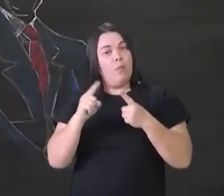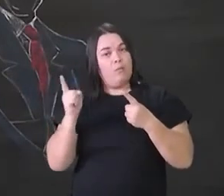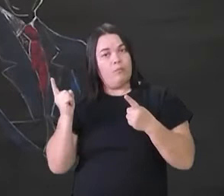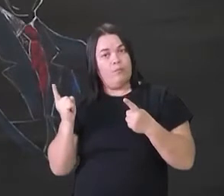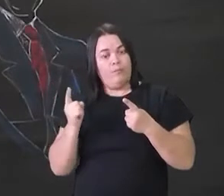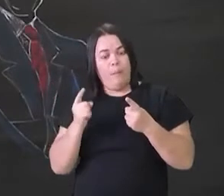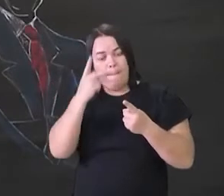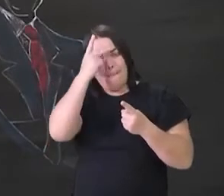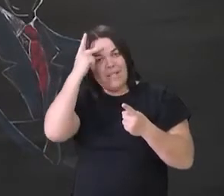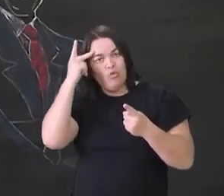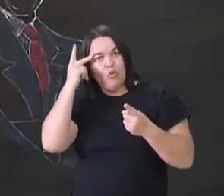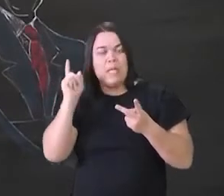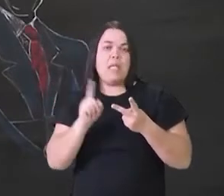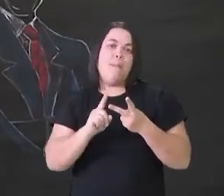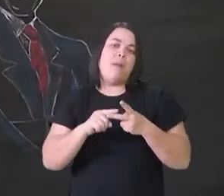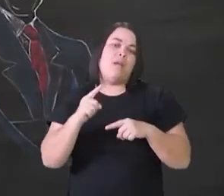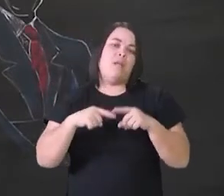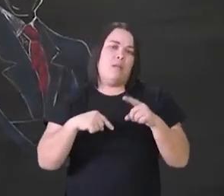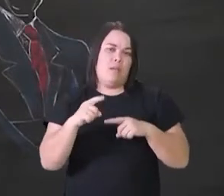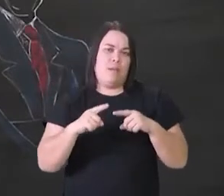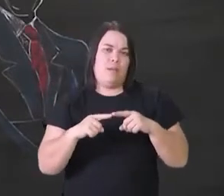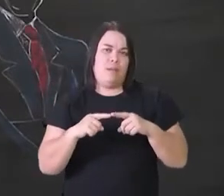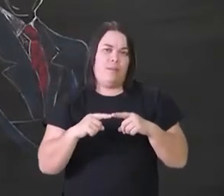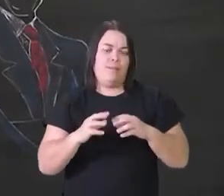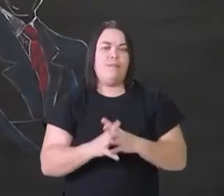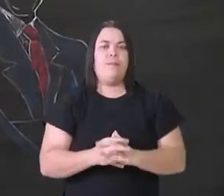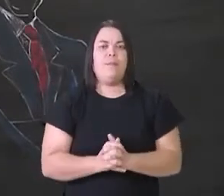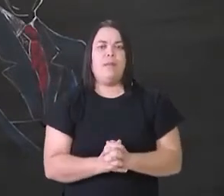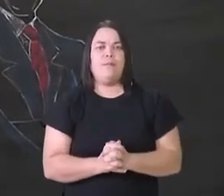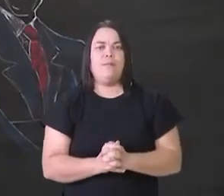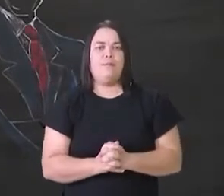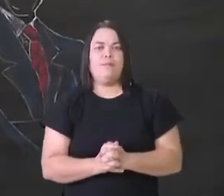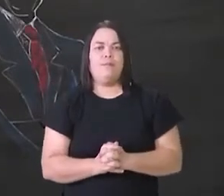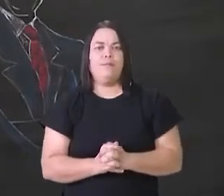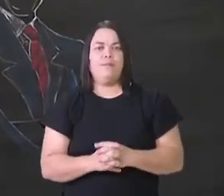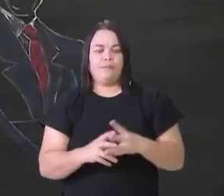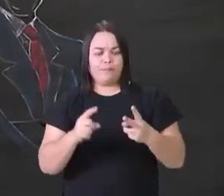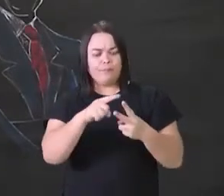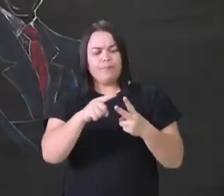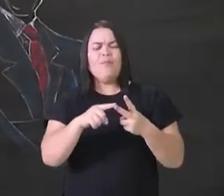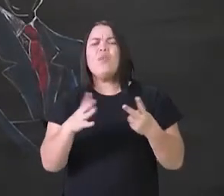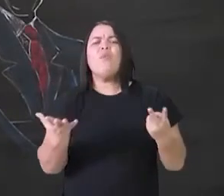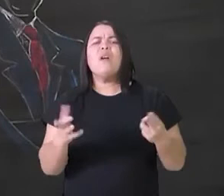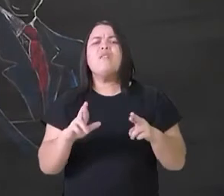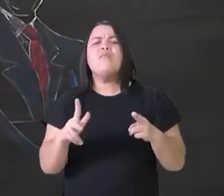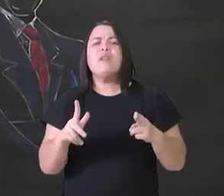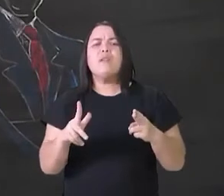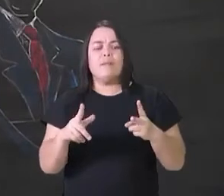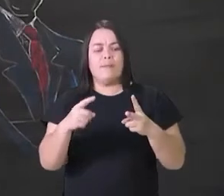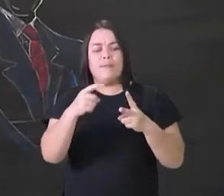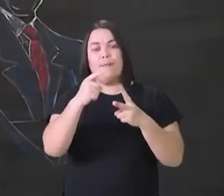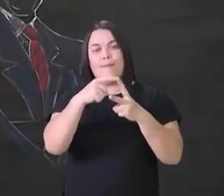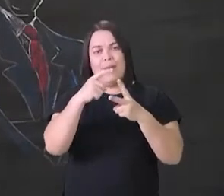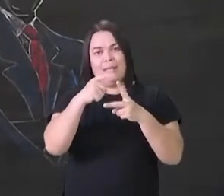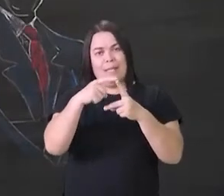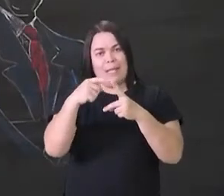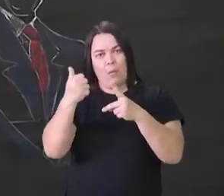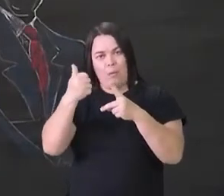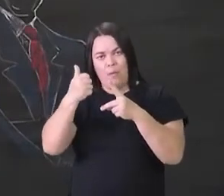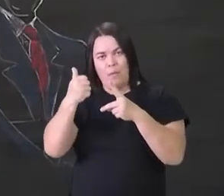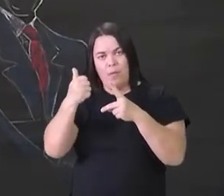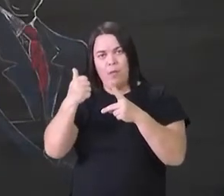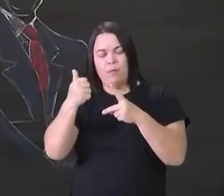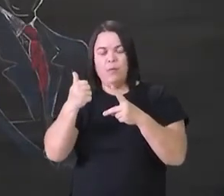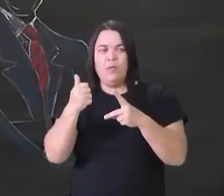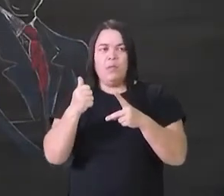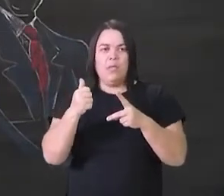também. E eles são intercambiáveis, tá bom? Posso usar tanto o who quanto o that. A diferença é que o that seria um pouquinho menos